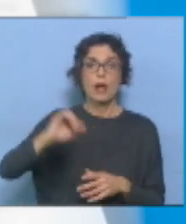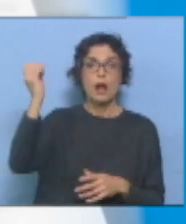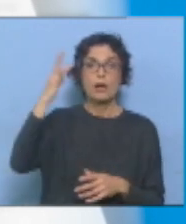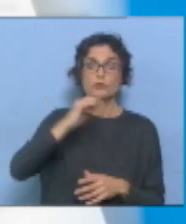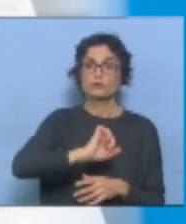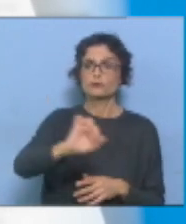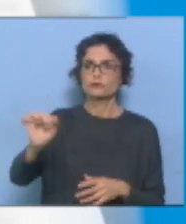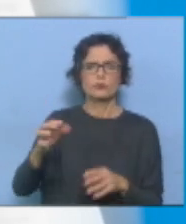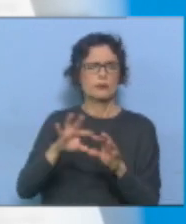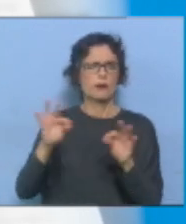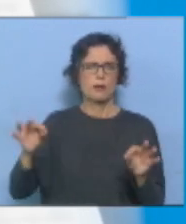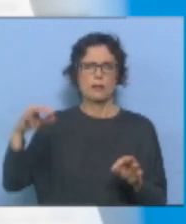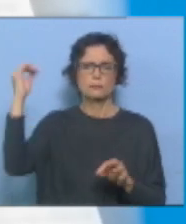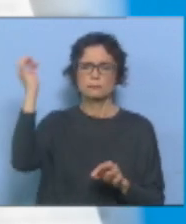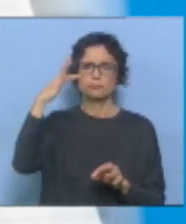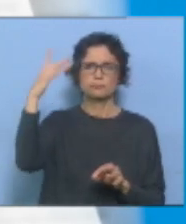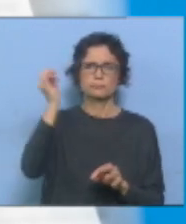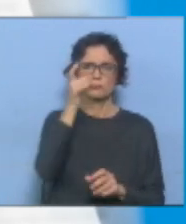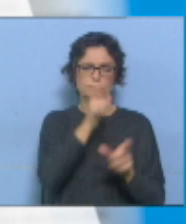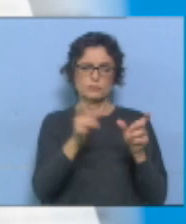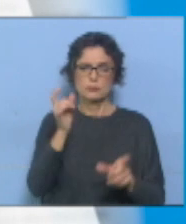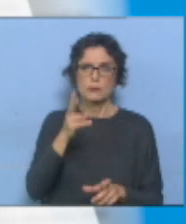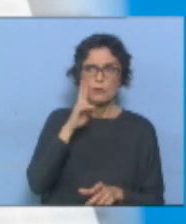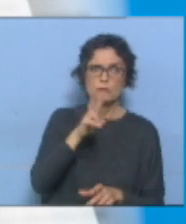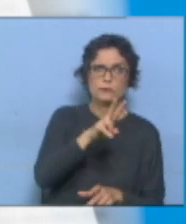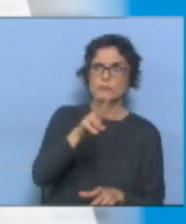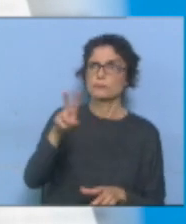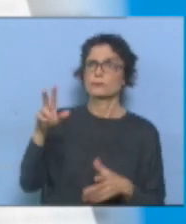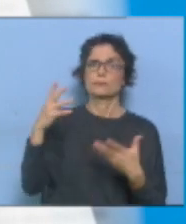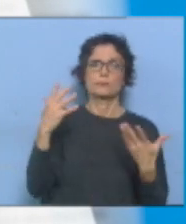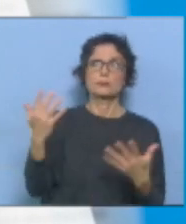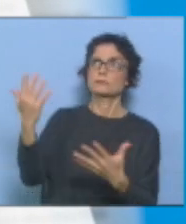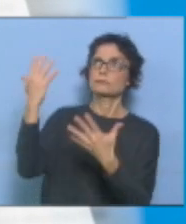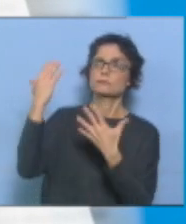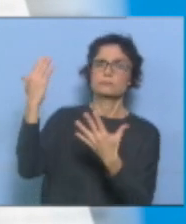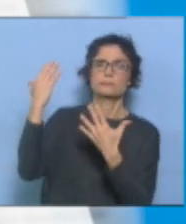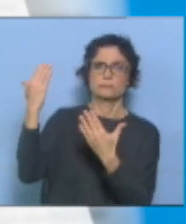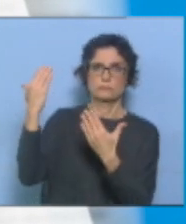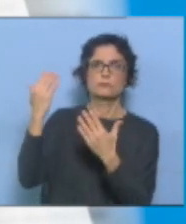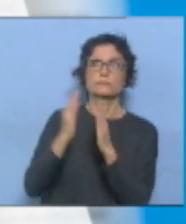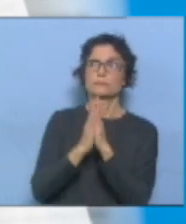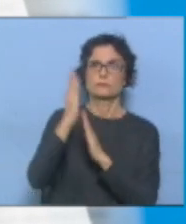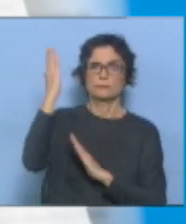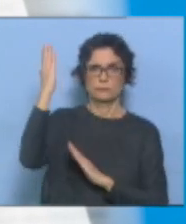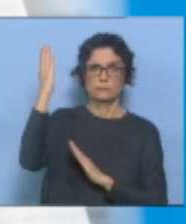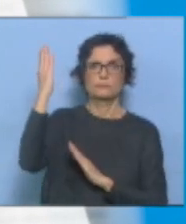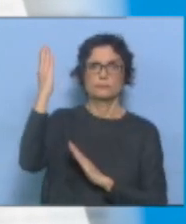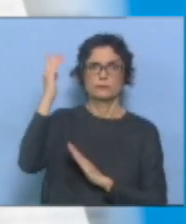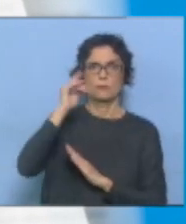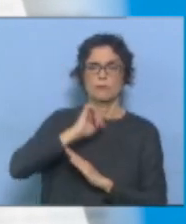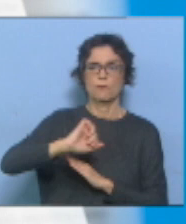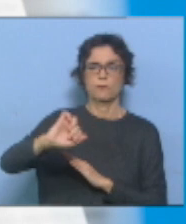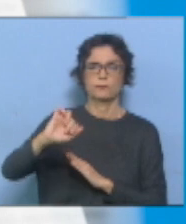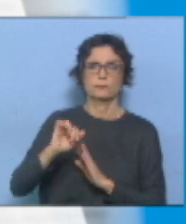dos homens, para que, vendo as vossas boas obras, glorifiquem o vosso Pai que está nos céus.